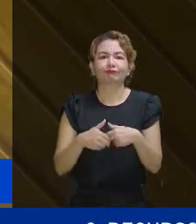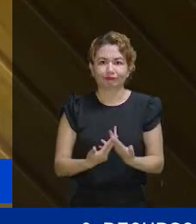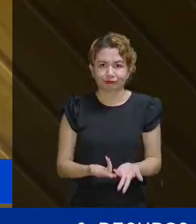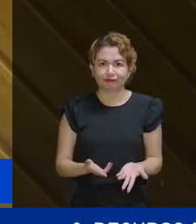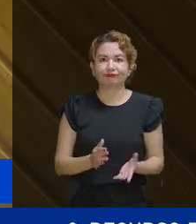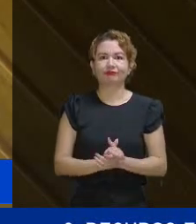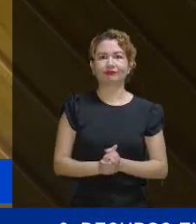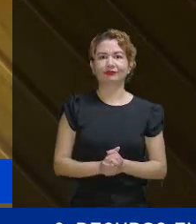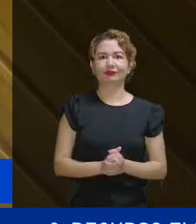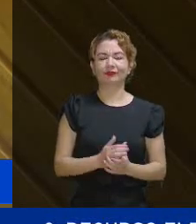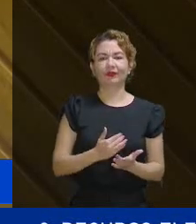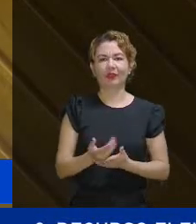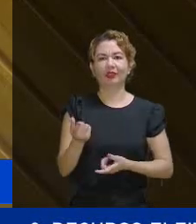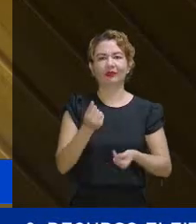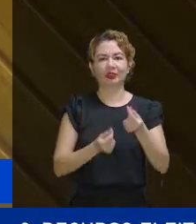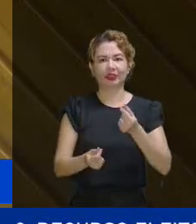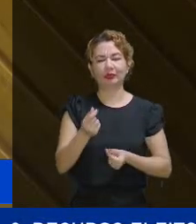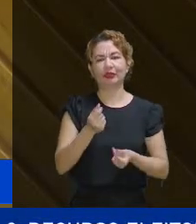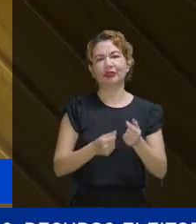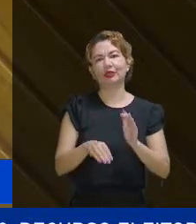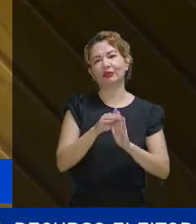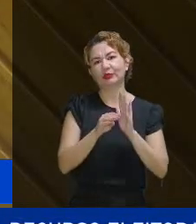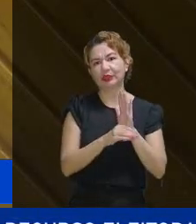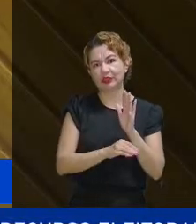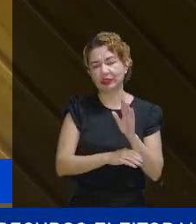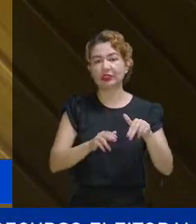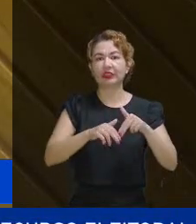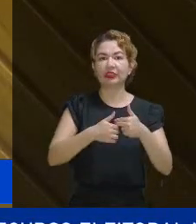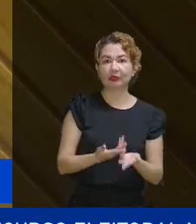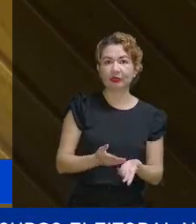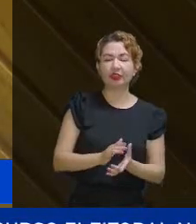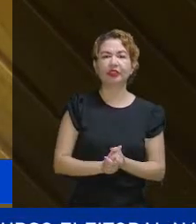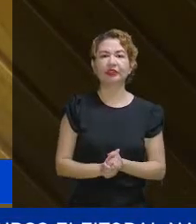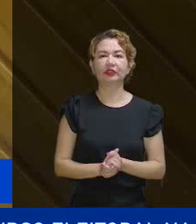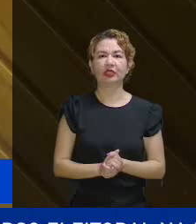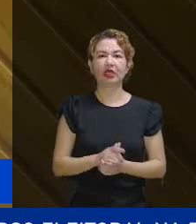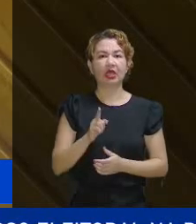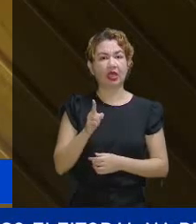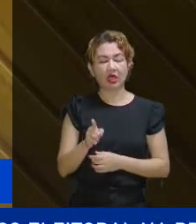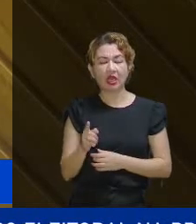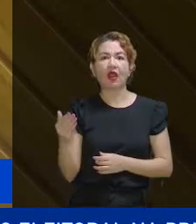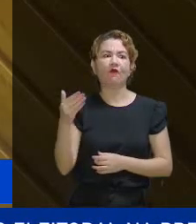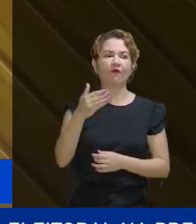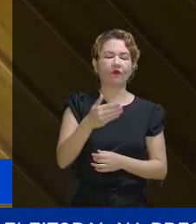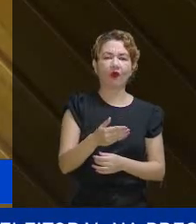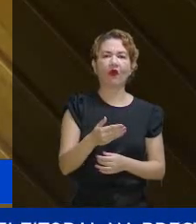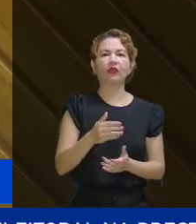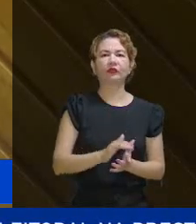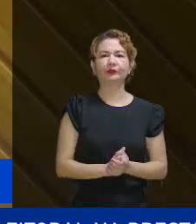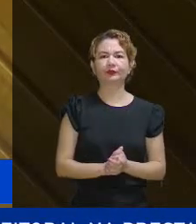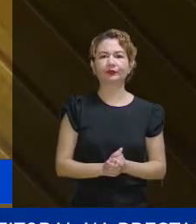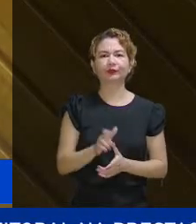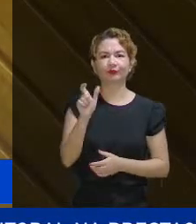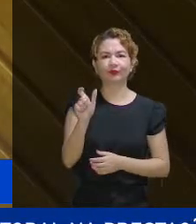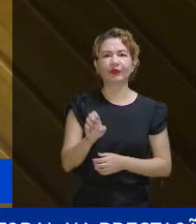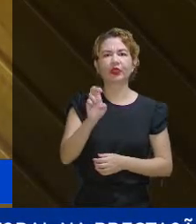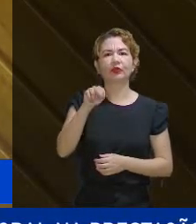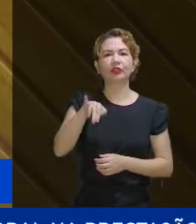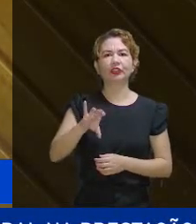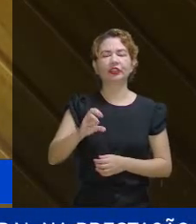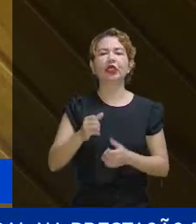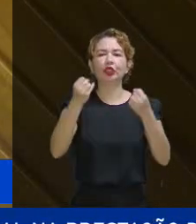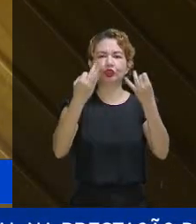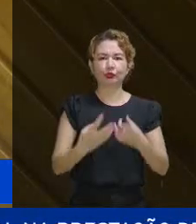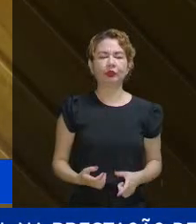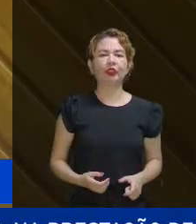nós atacamos o princípio da economicidade. E, regularmente, ela foi intimada e foi apresentada justificativas em 2